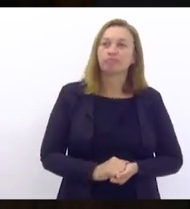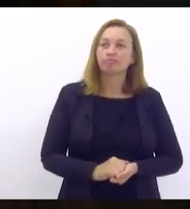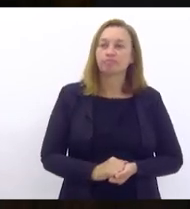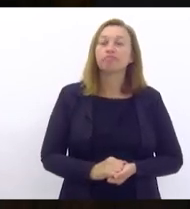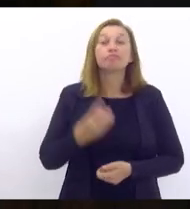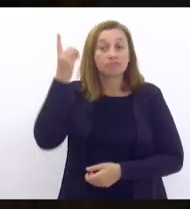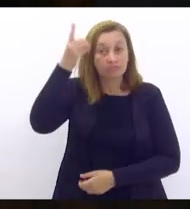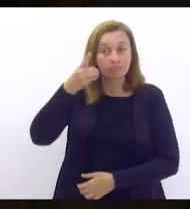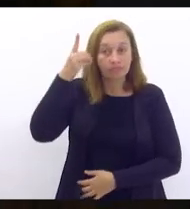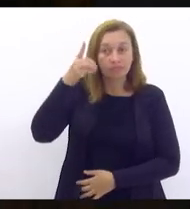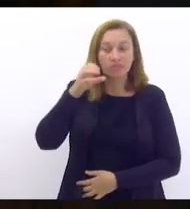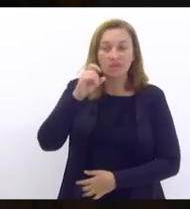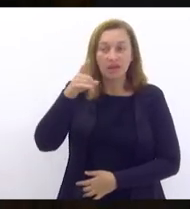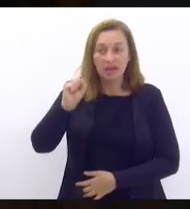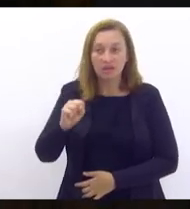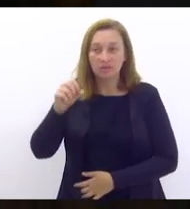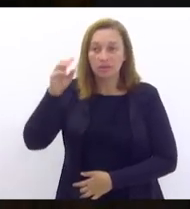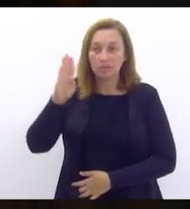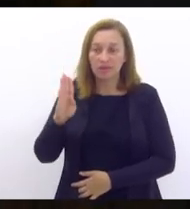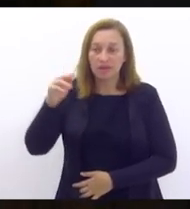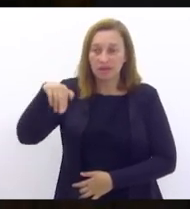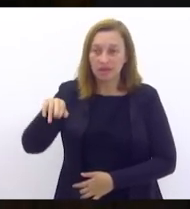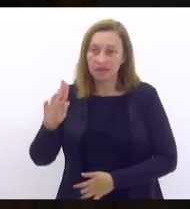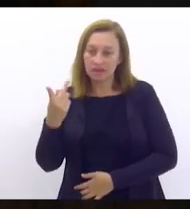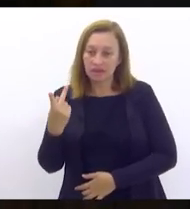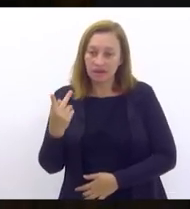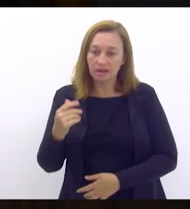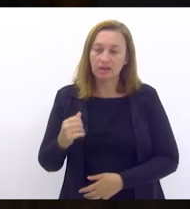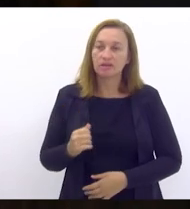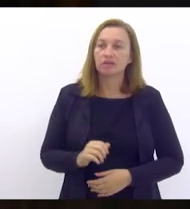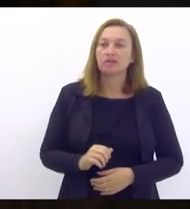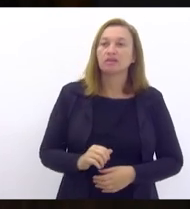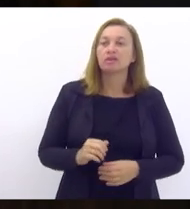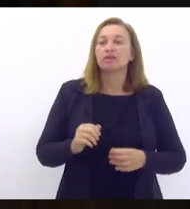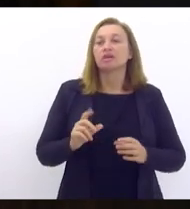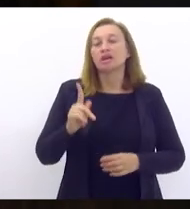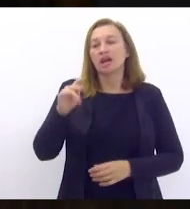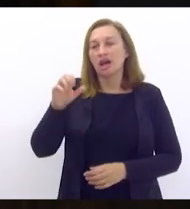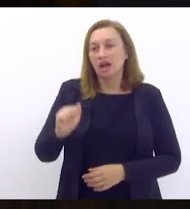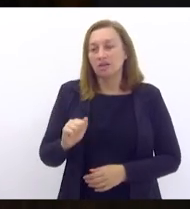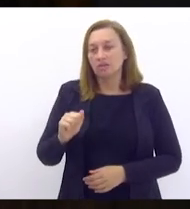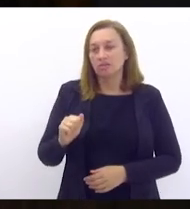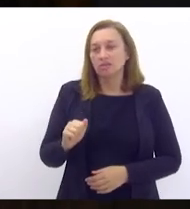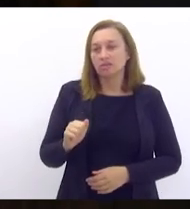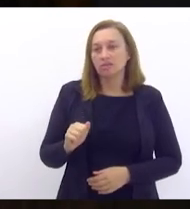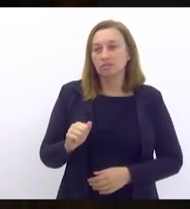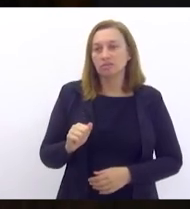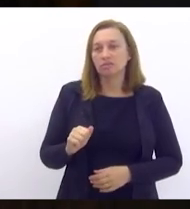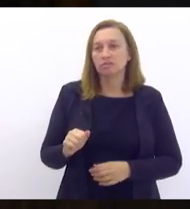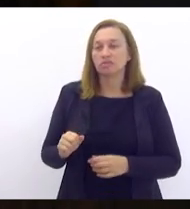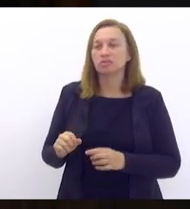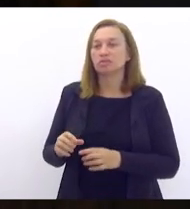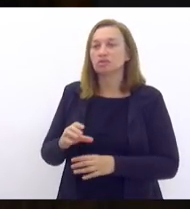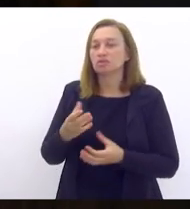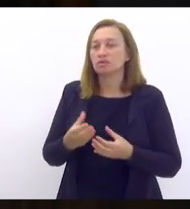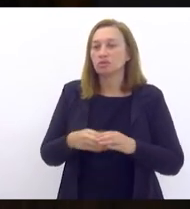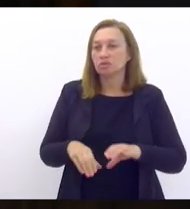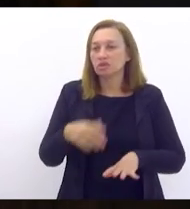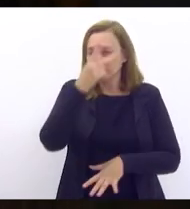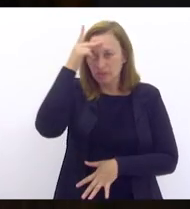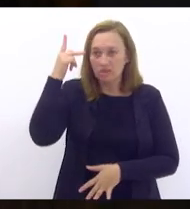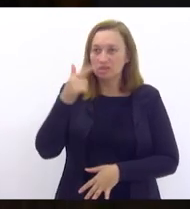336/23, de autoria do deputado Carlinho BNH, que veda a nomeação para cargo de comissão de pessoa que tenha tido condenação pela Lei